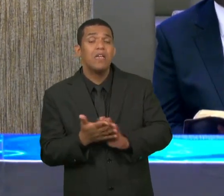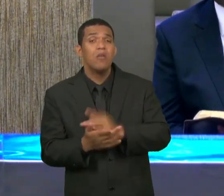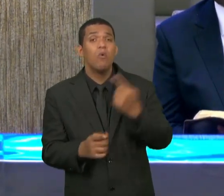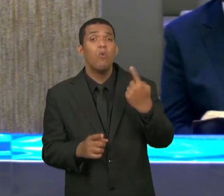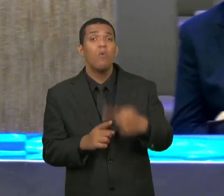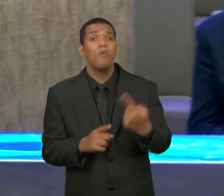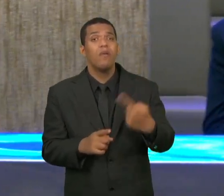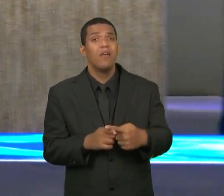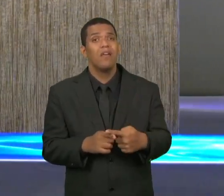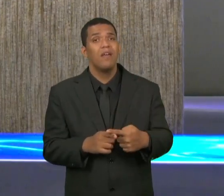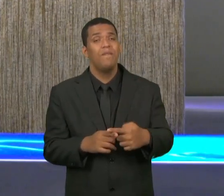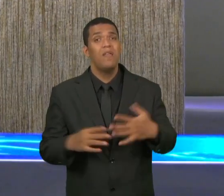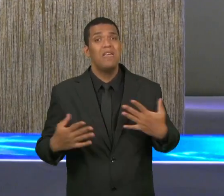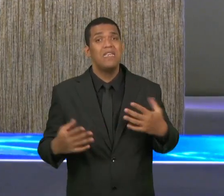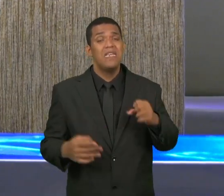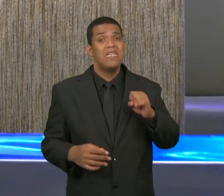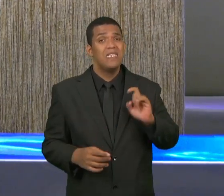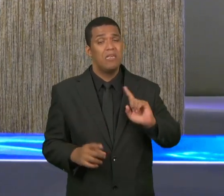fora de Cristo